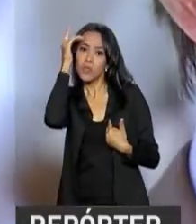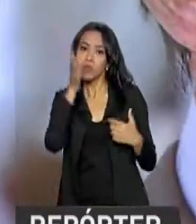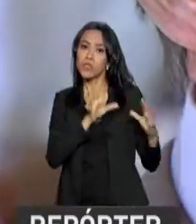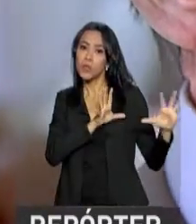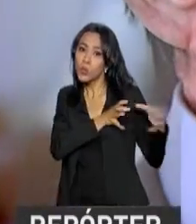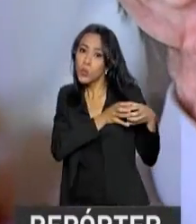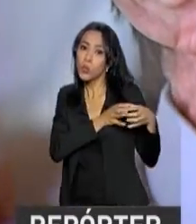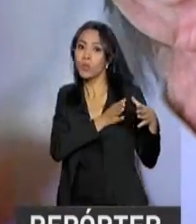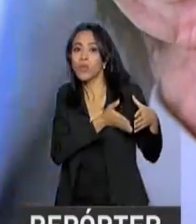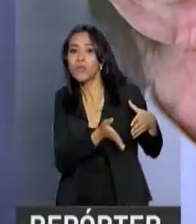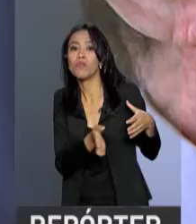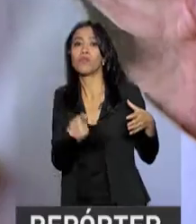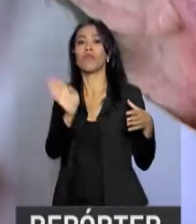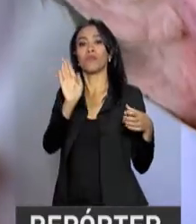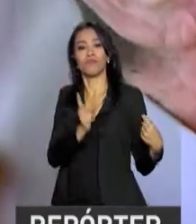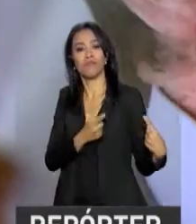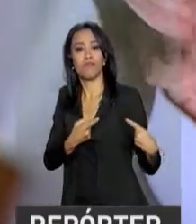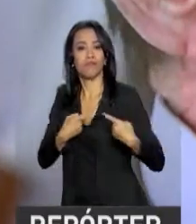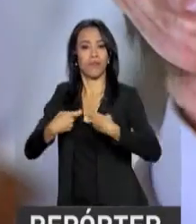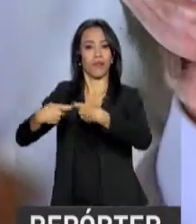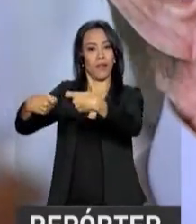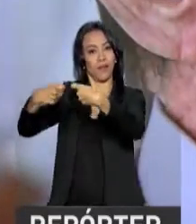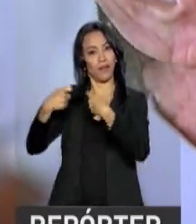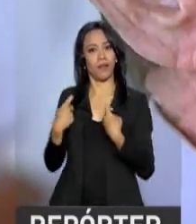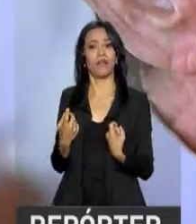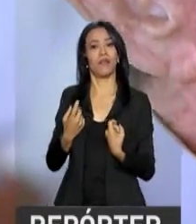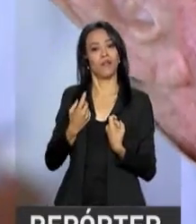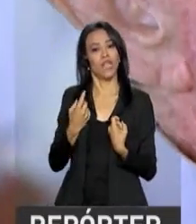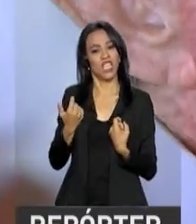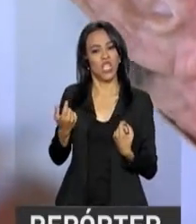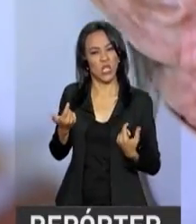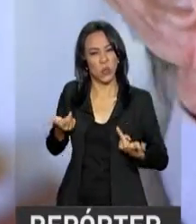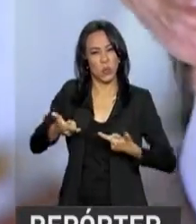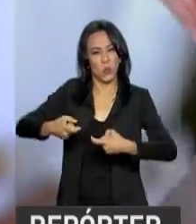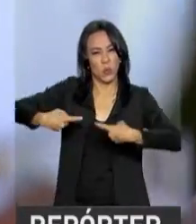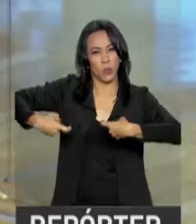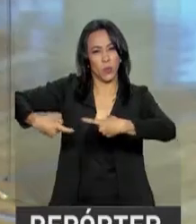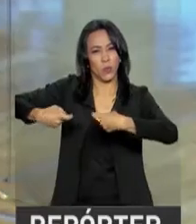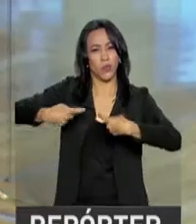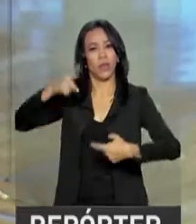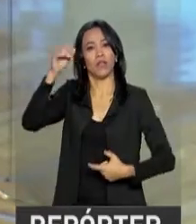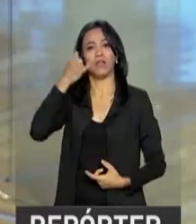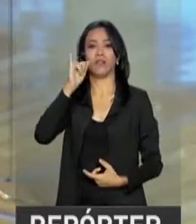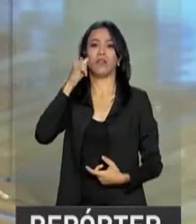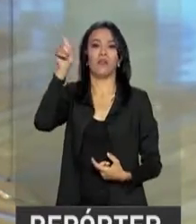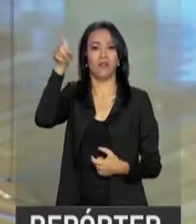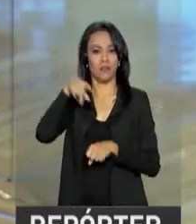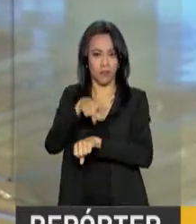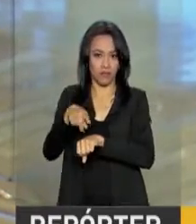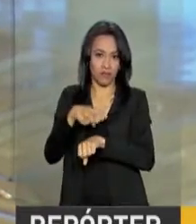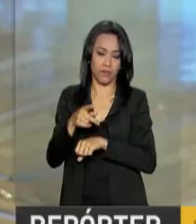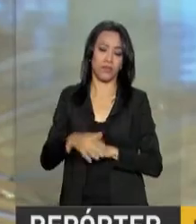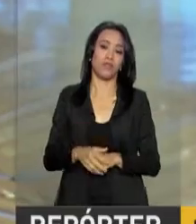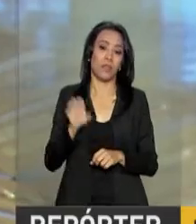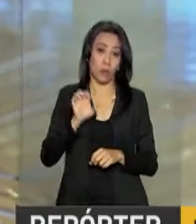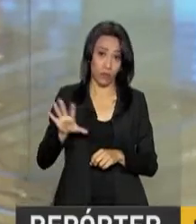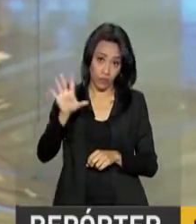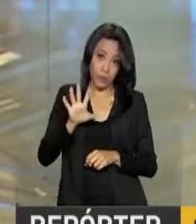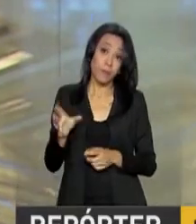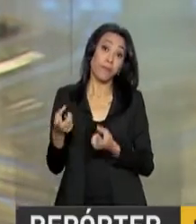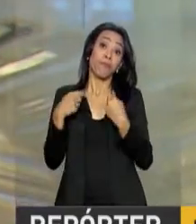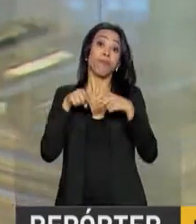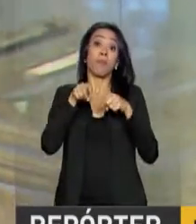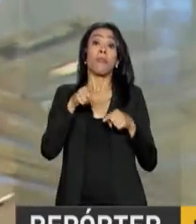Força Expedicionária Brasileira e lutamos nos campos de batalha da Itália. A exposição é organizada pela Presidência